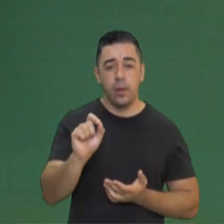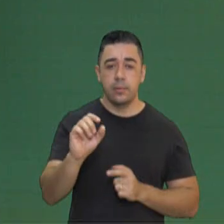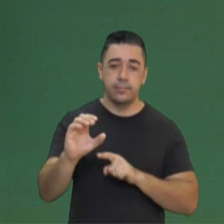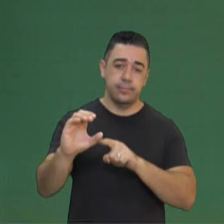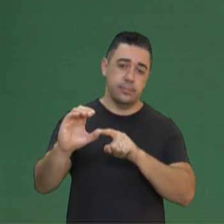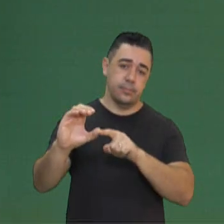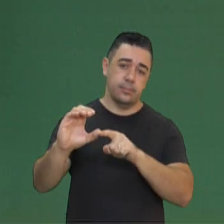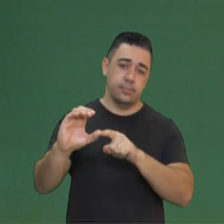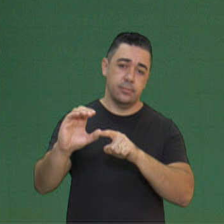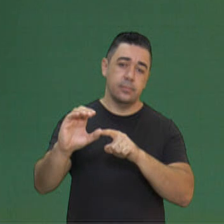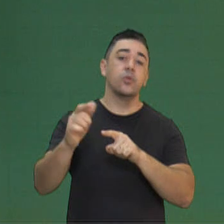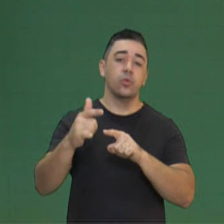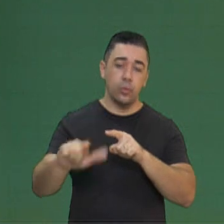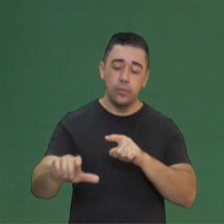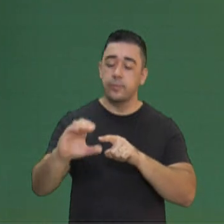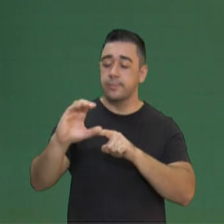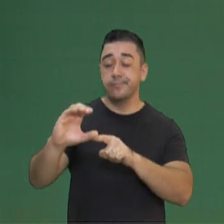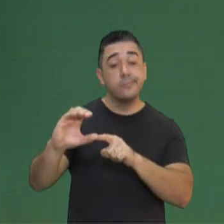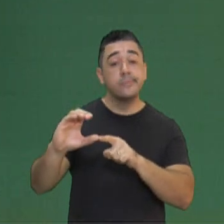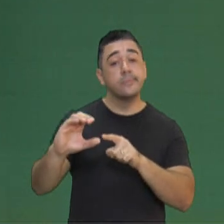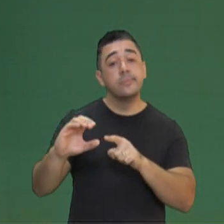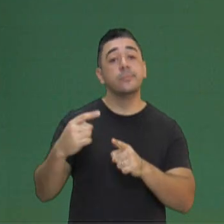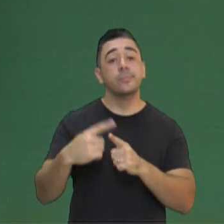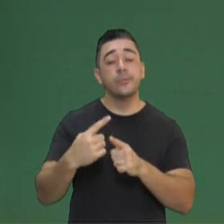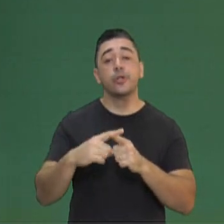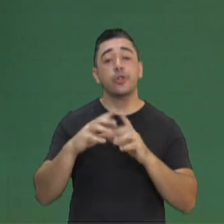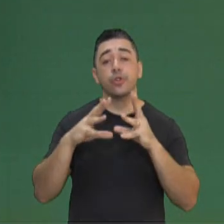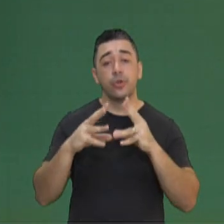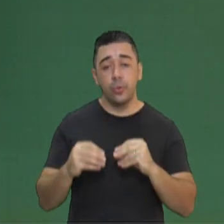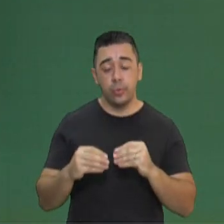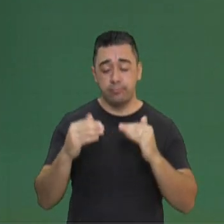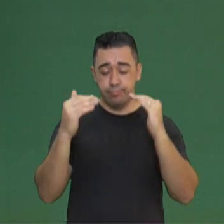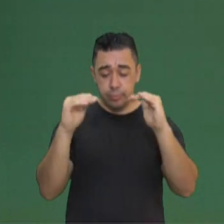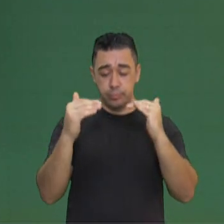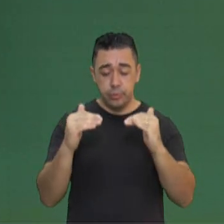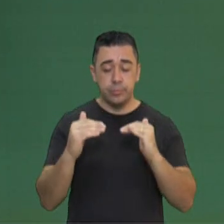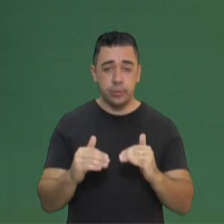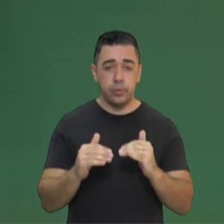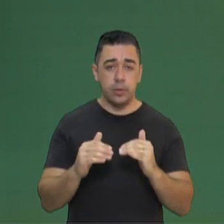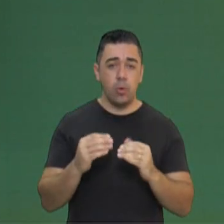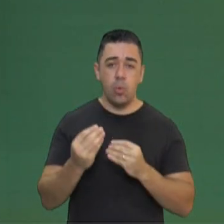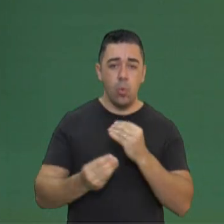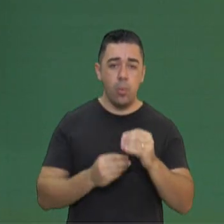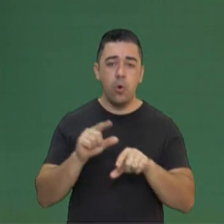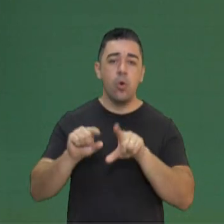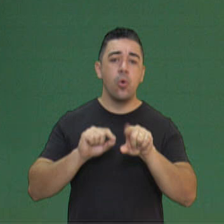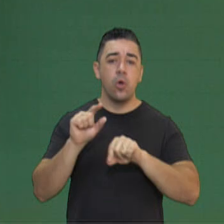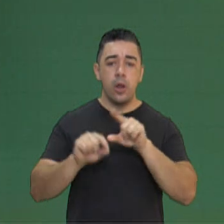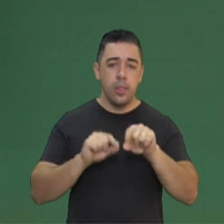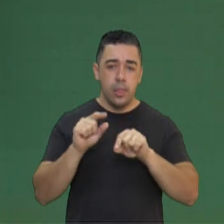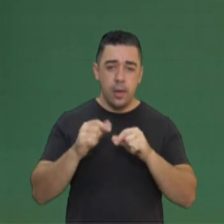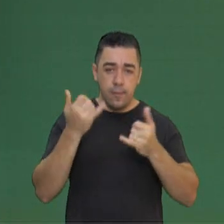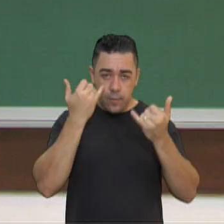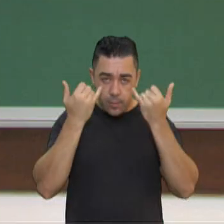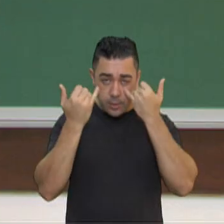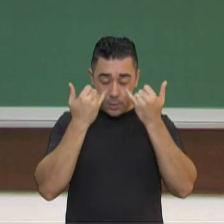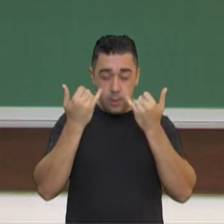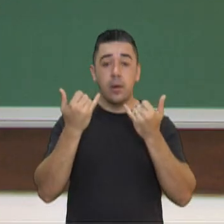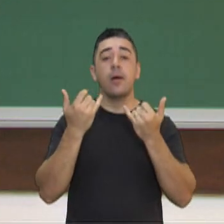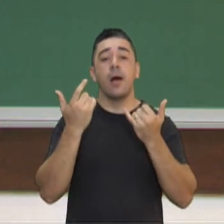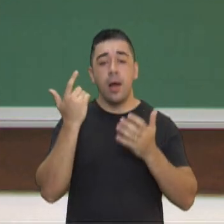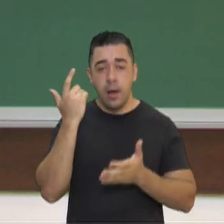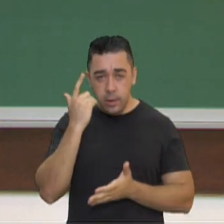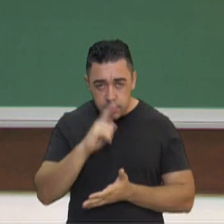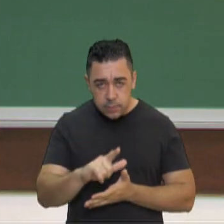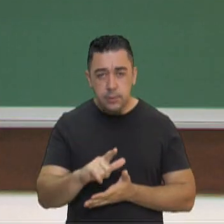A letra C. São todas essas formas de coletar informações para daí formular